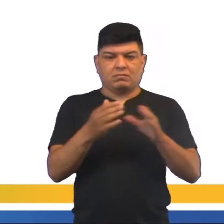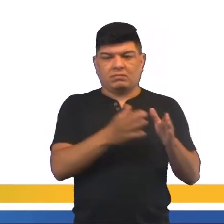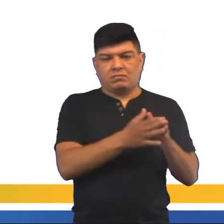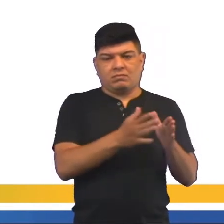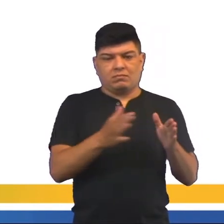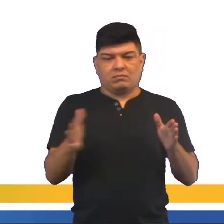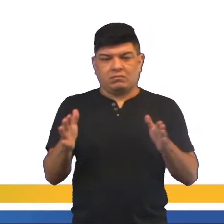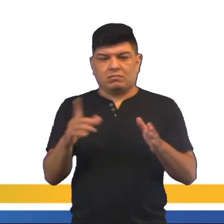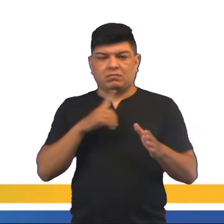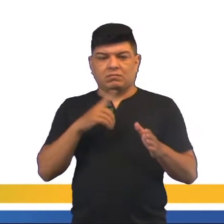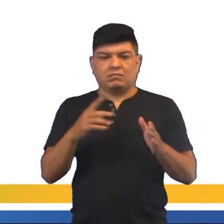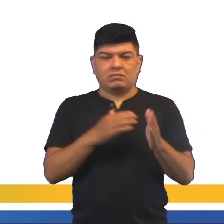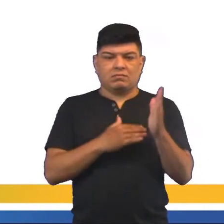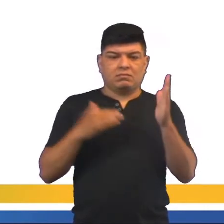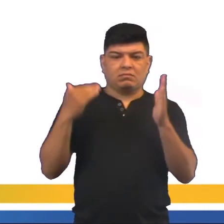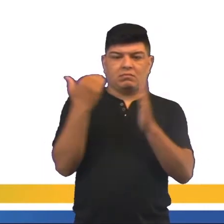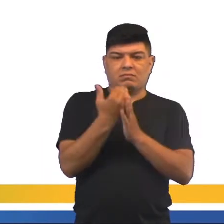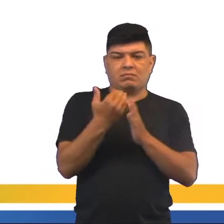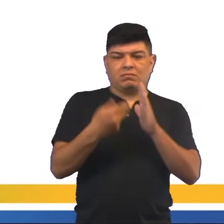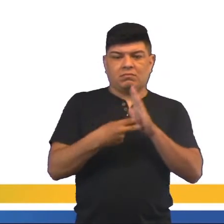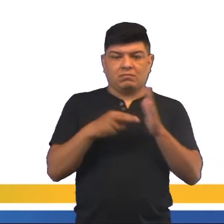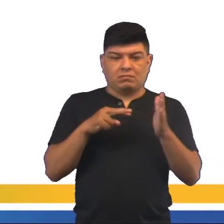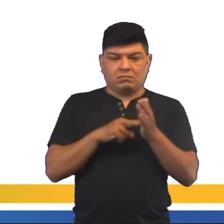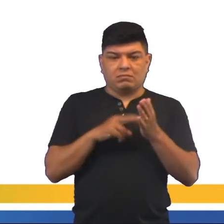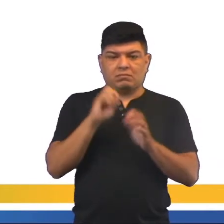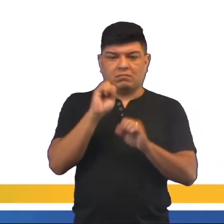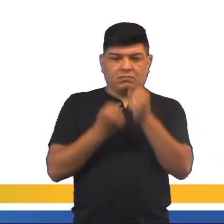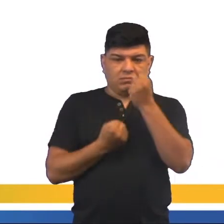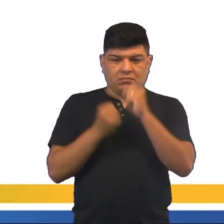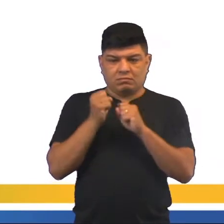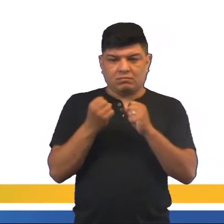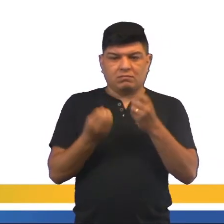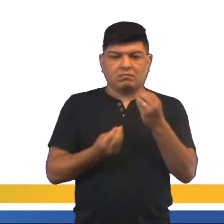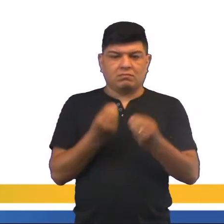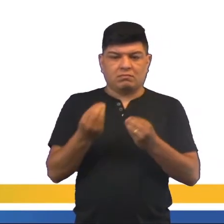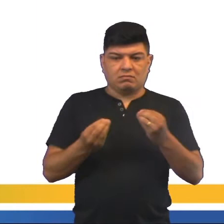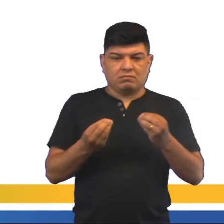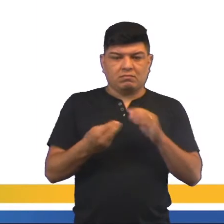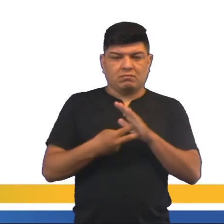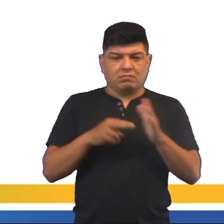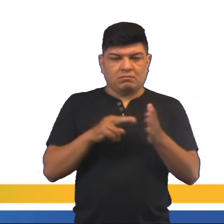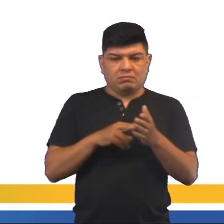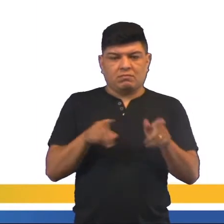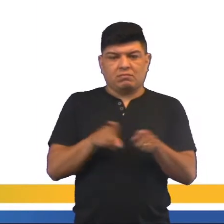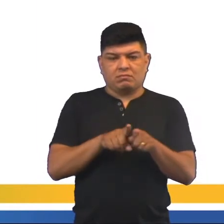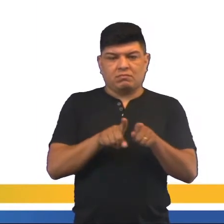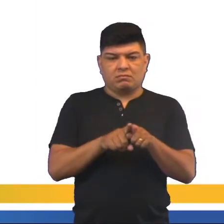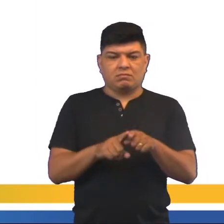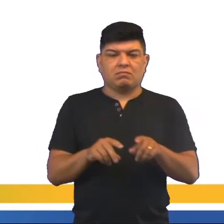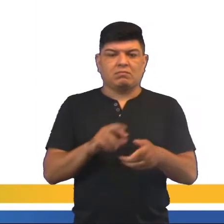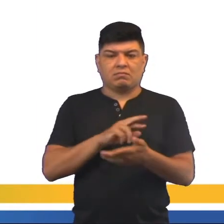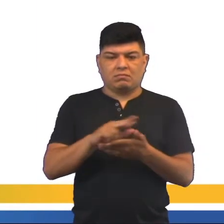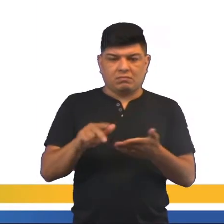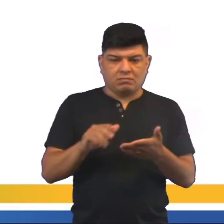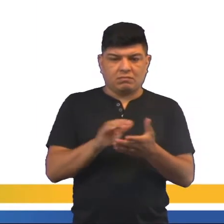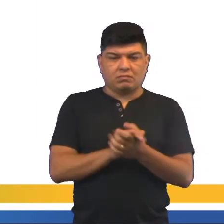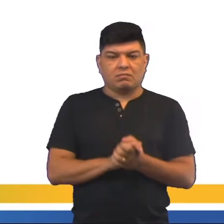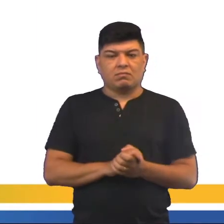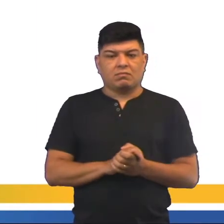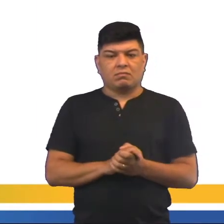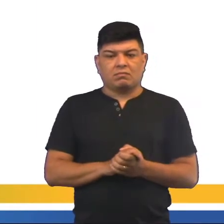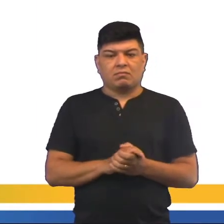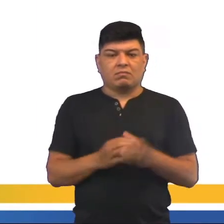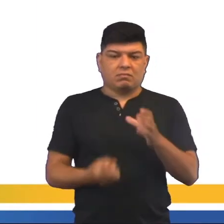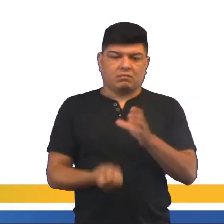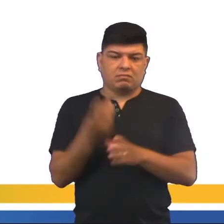Nesse período, houve um aumento significativo de indústrias, bem como um aumento significativo da produtividade,